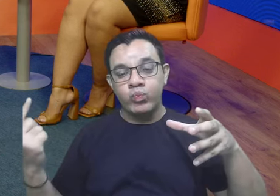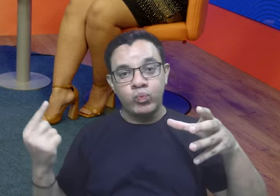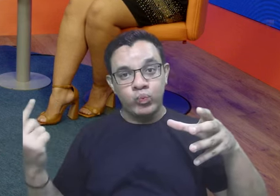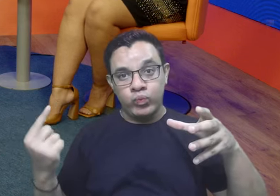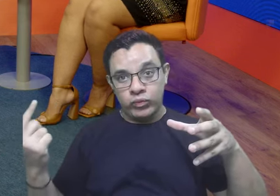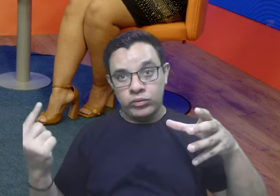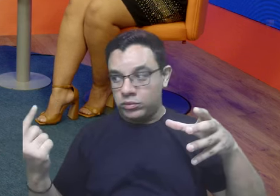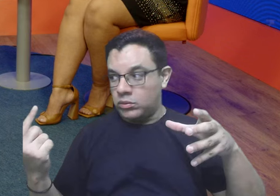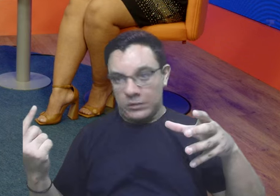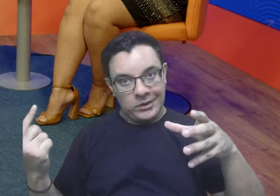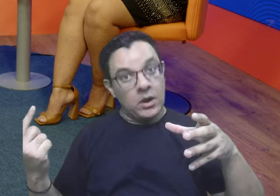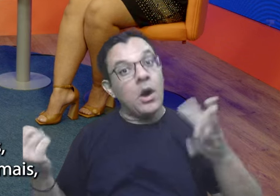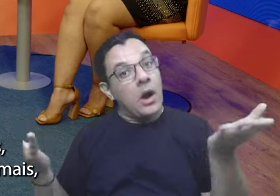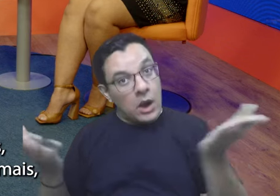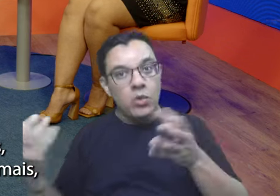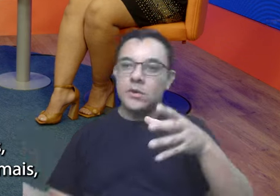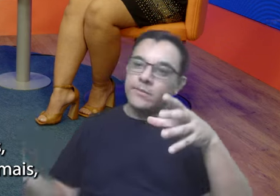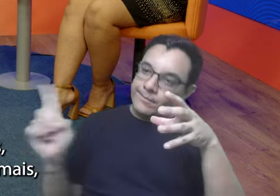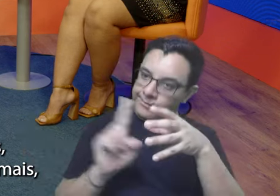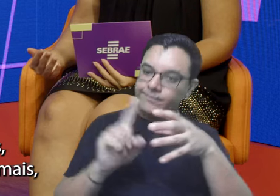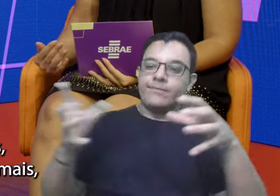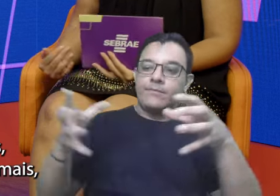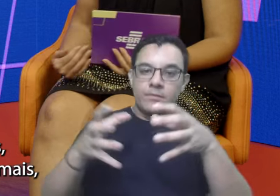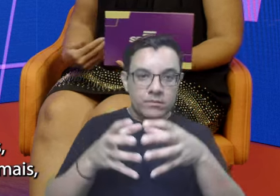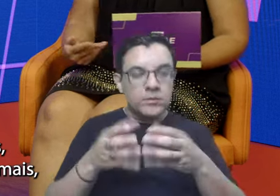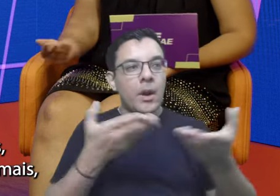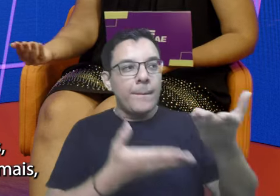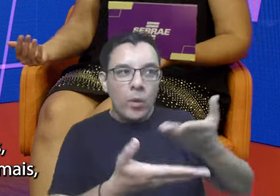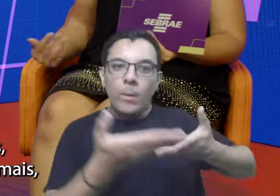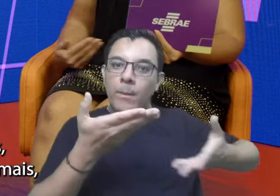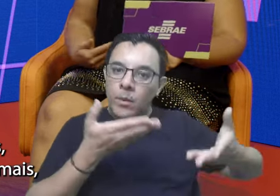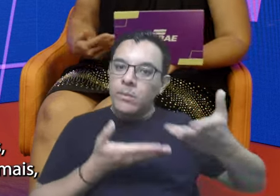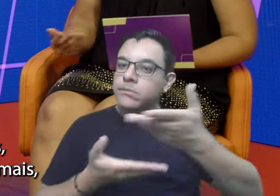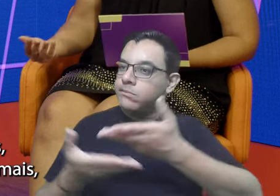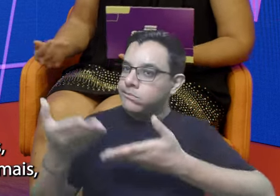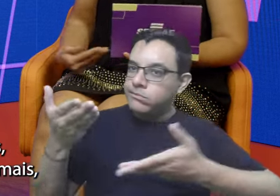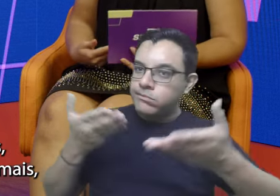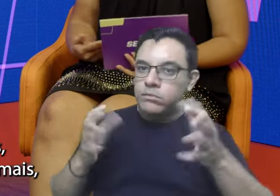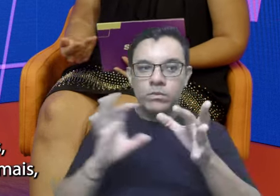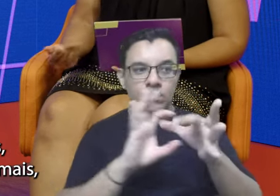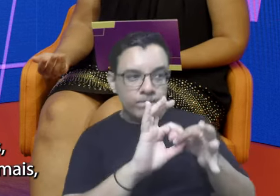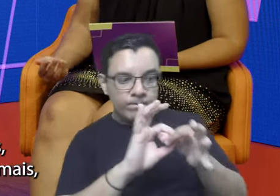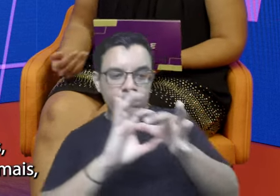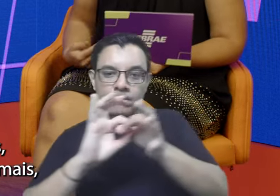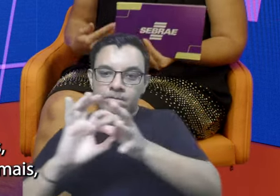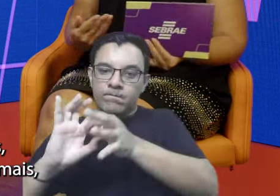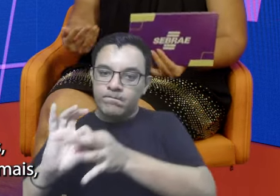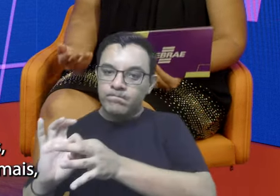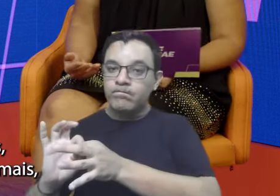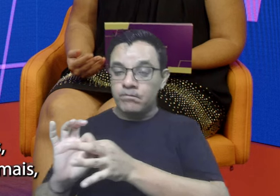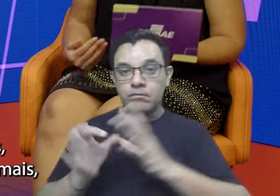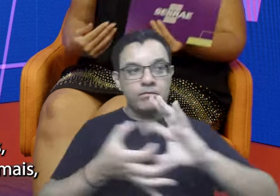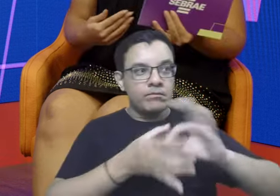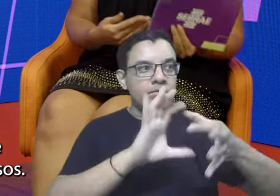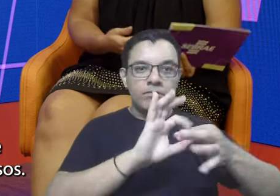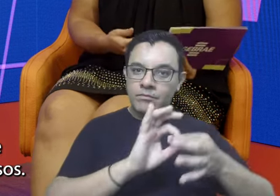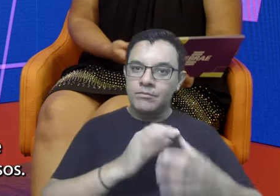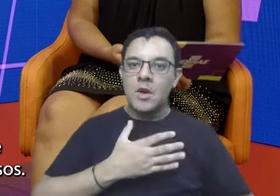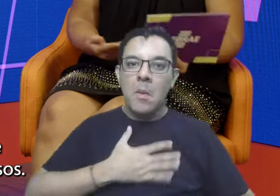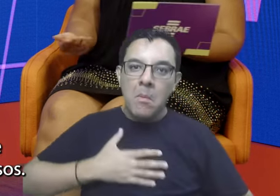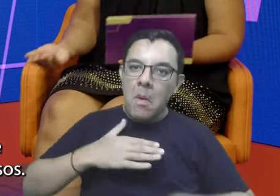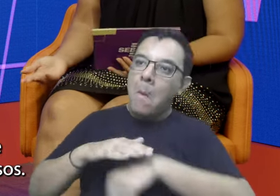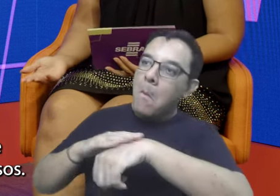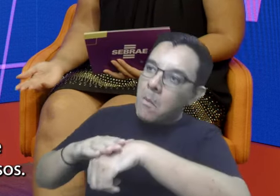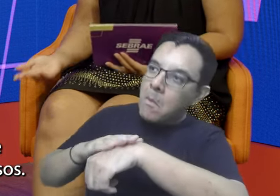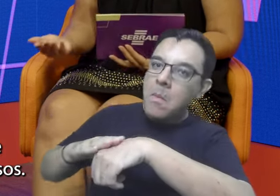solidão tirando ele da Solidão ele pode eh se envolver mais ter mais conexões conversar mais isso isso